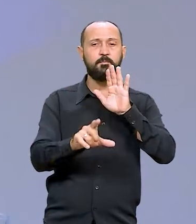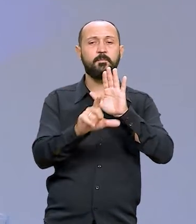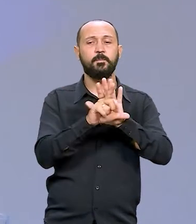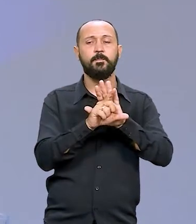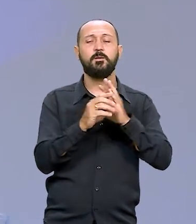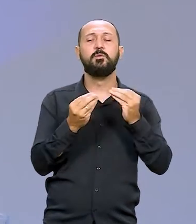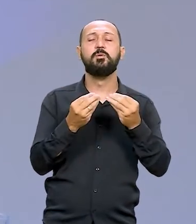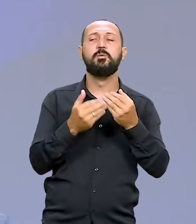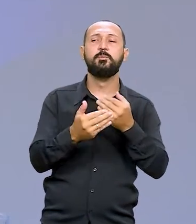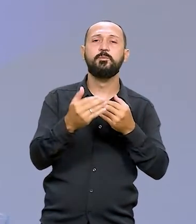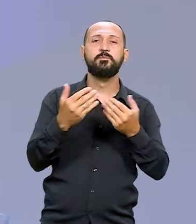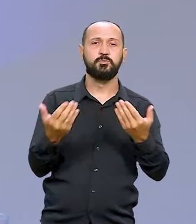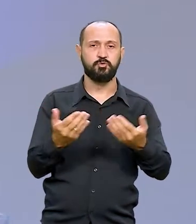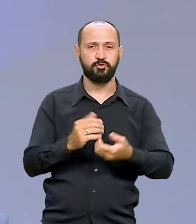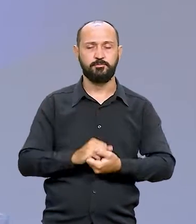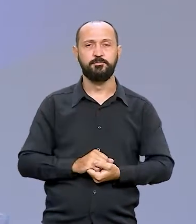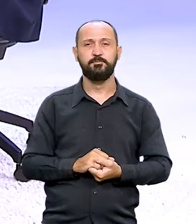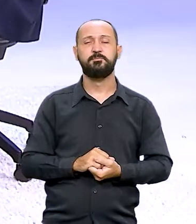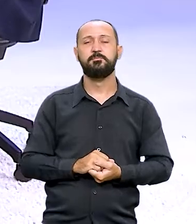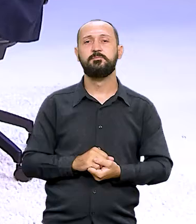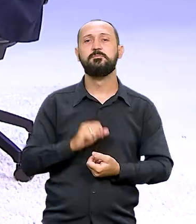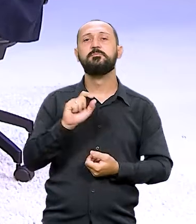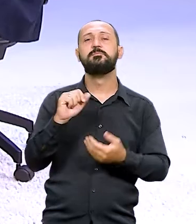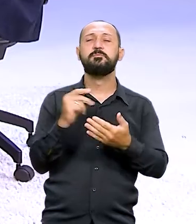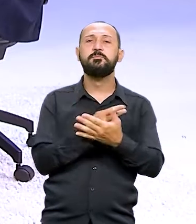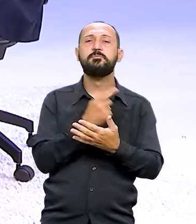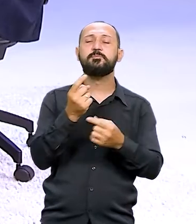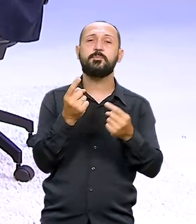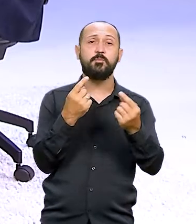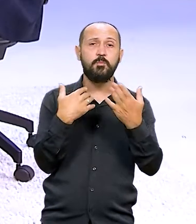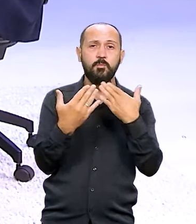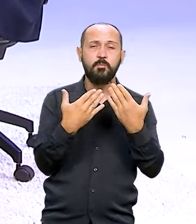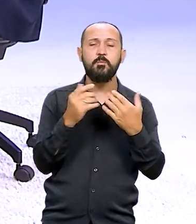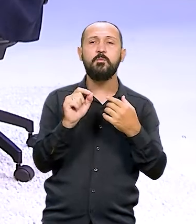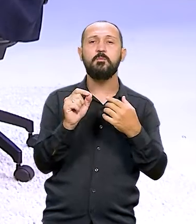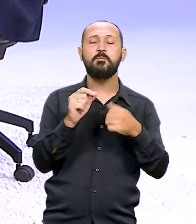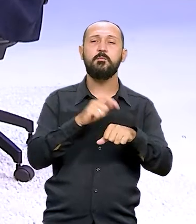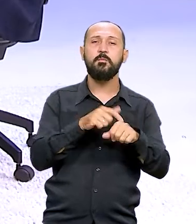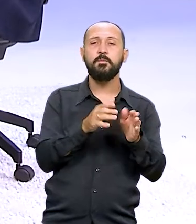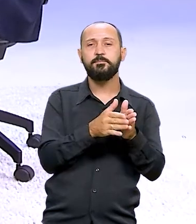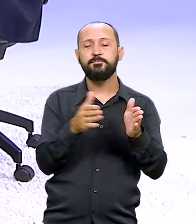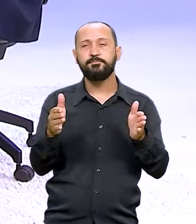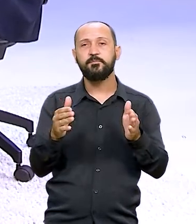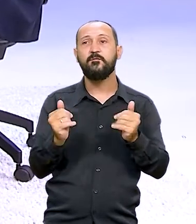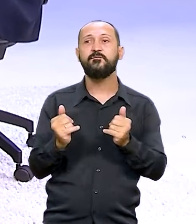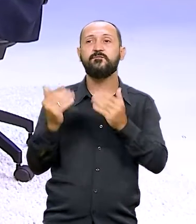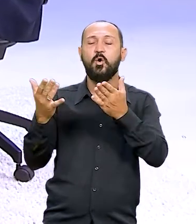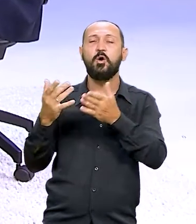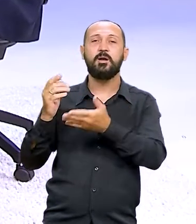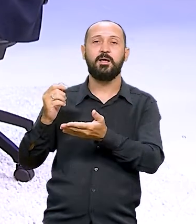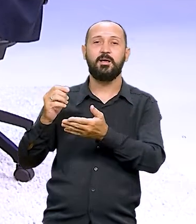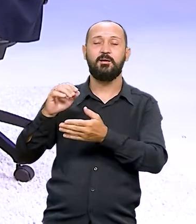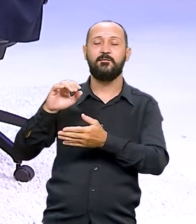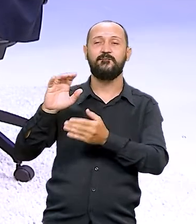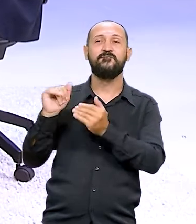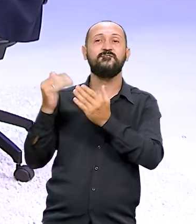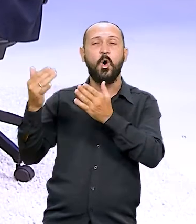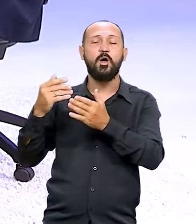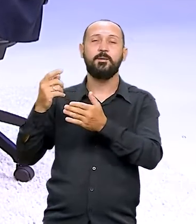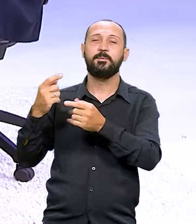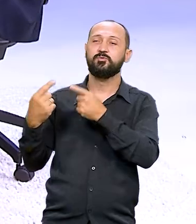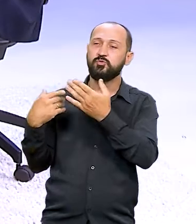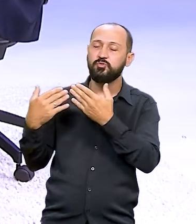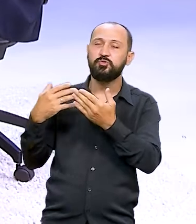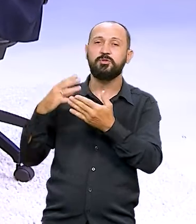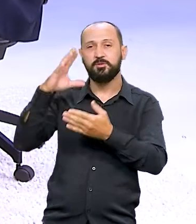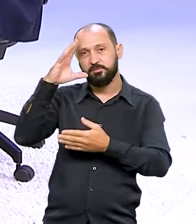lei e como que ele é feito hoje em dia? Sim, o que acontece? A grande discussão foi esse procedimento extrajudicial. A lei em si não tinha